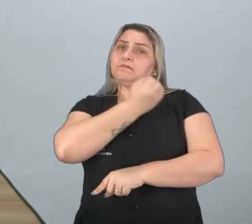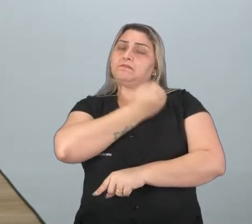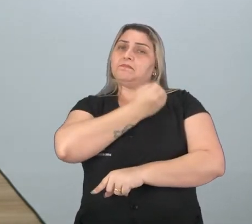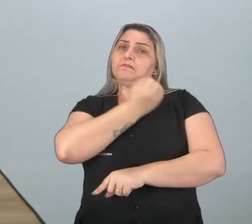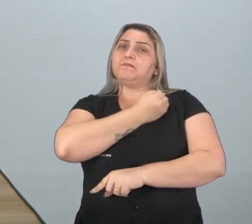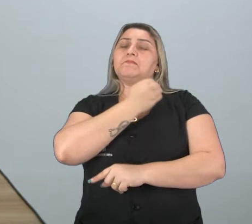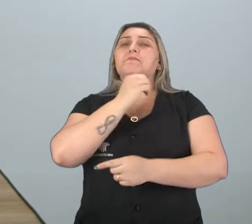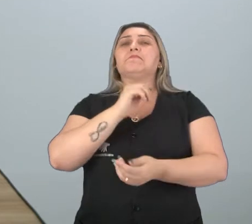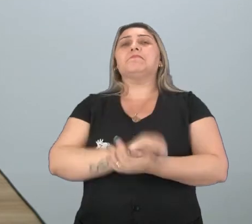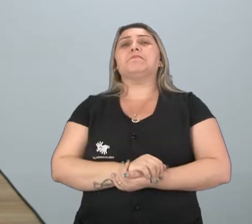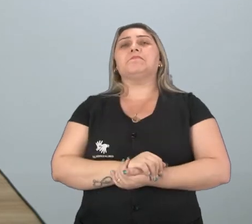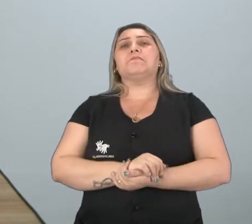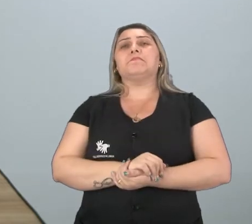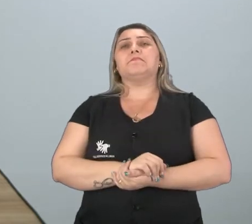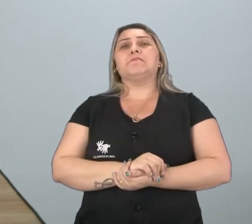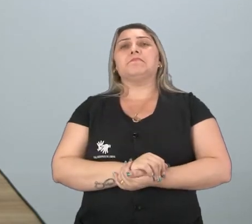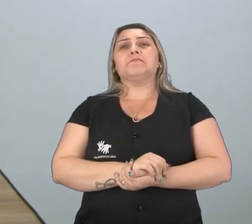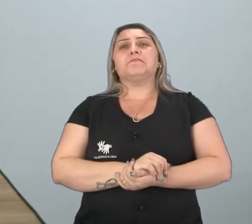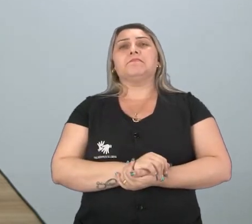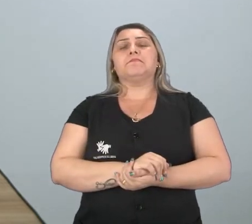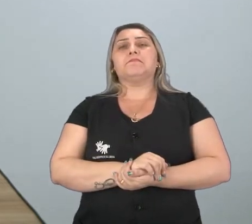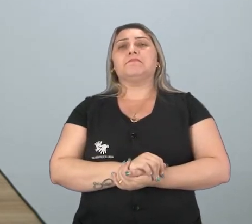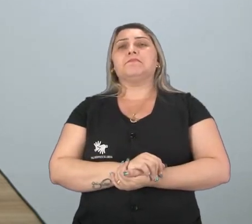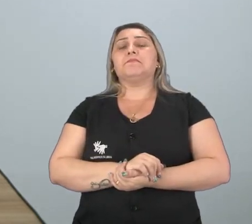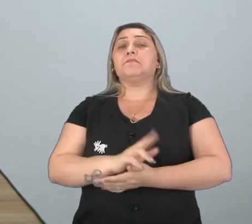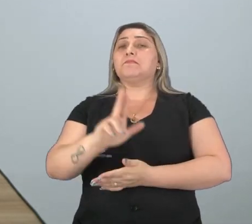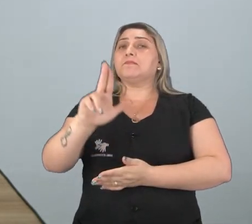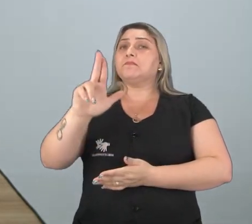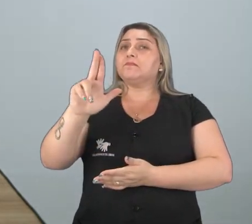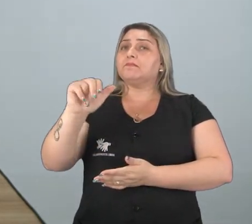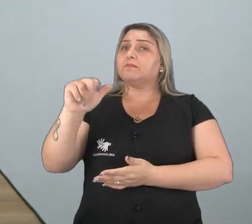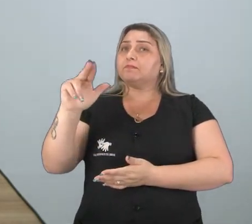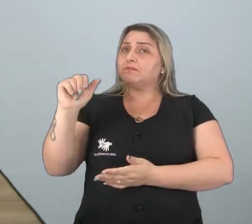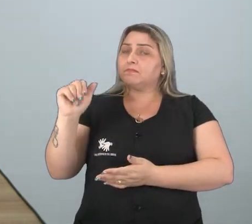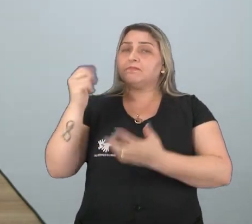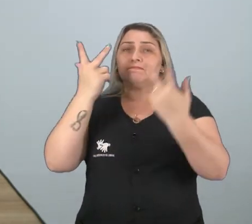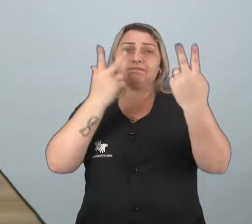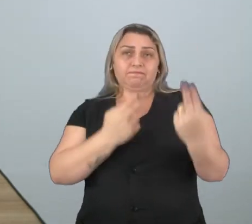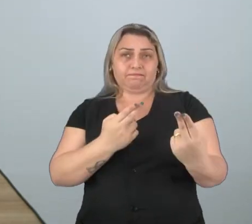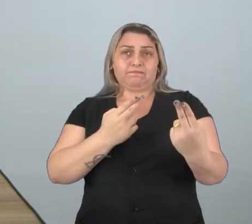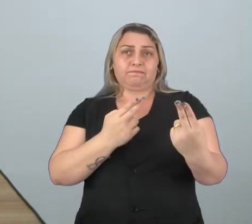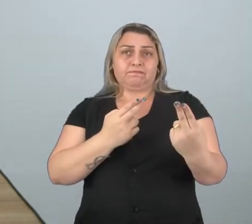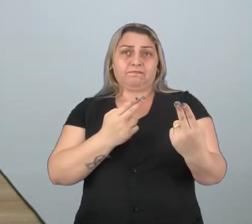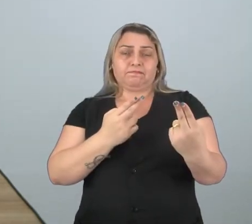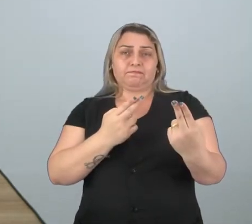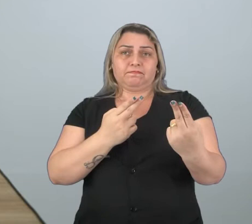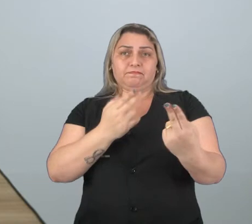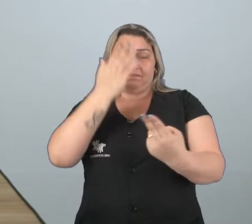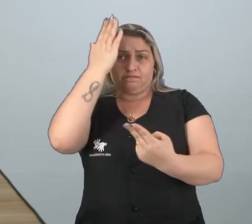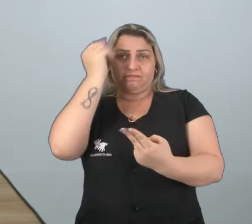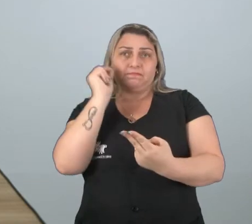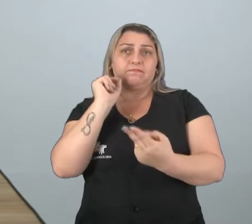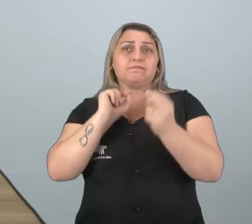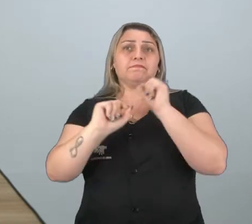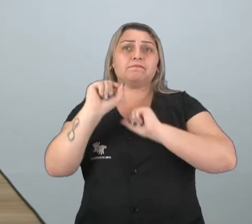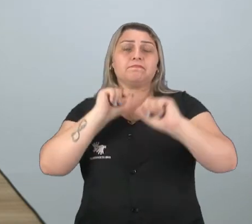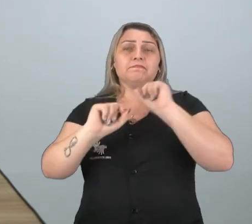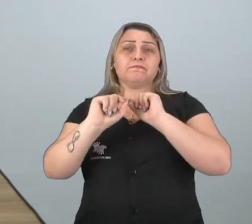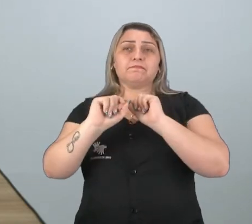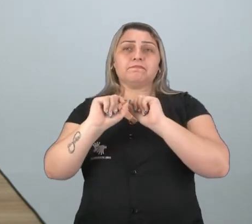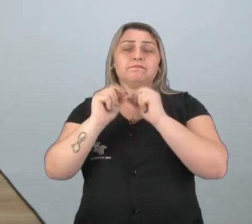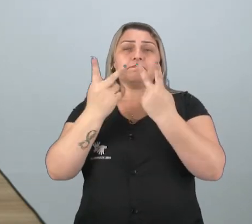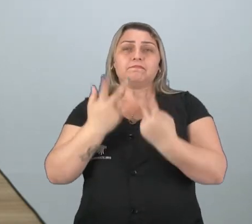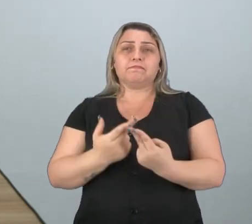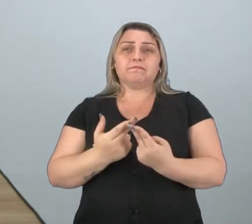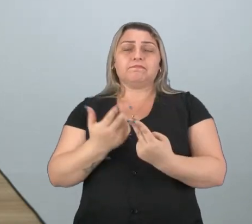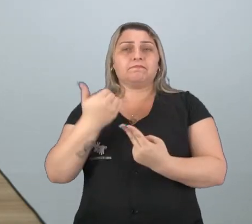seu aparelho, estes números, eles nunca são iguais. Sabe de que forma que eles não são